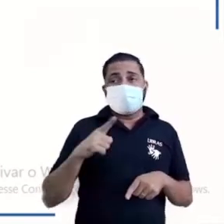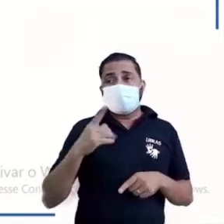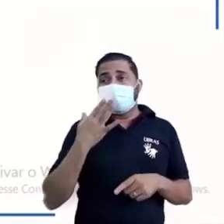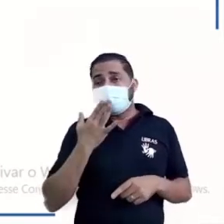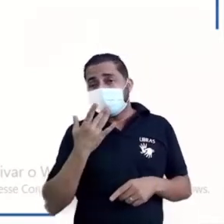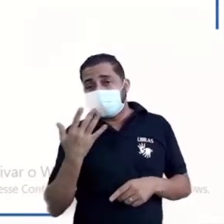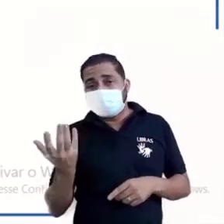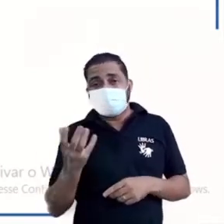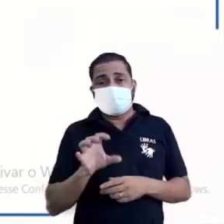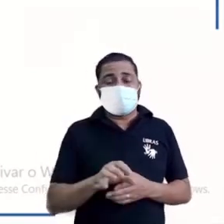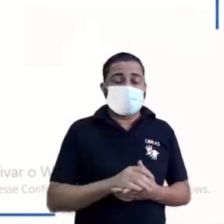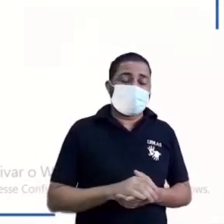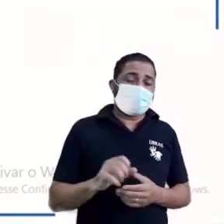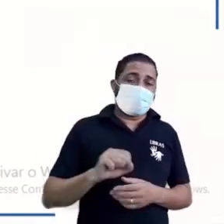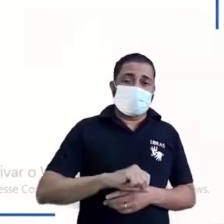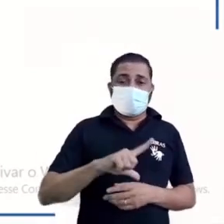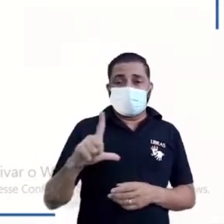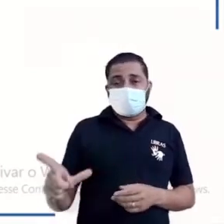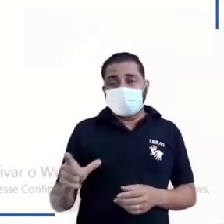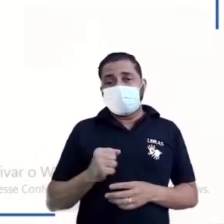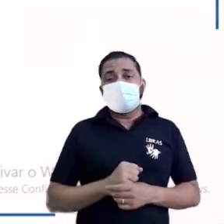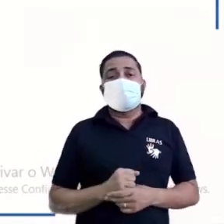cores complementares, né? Azul,